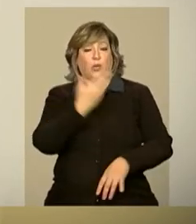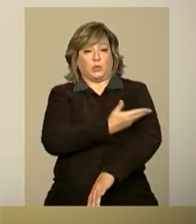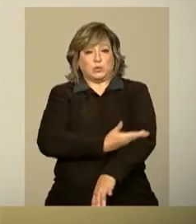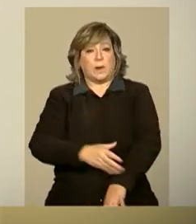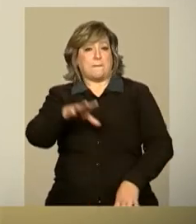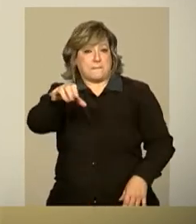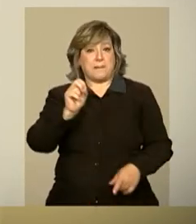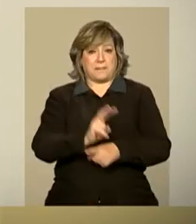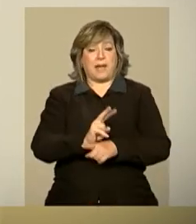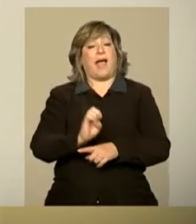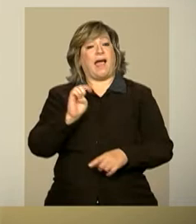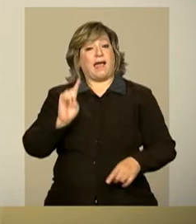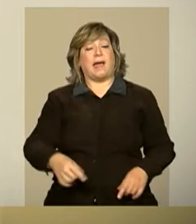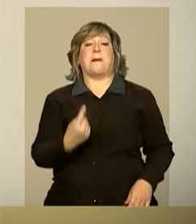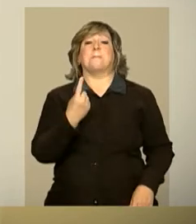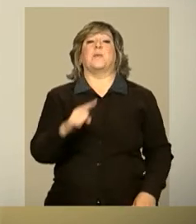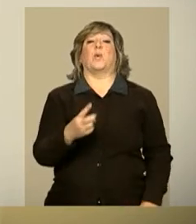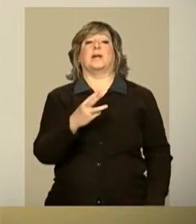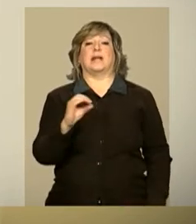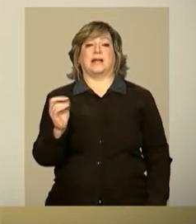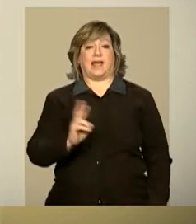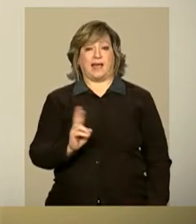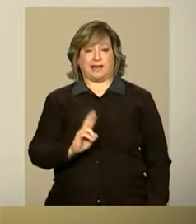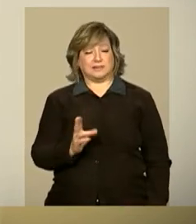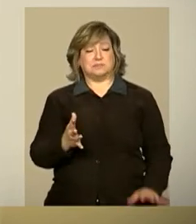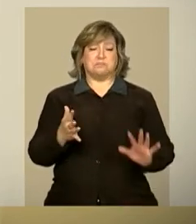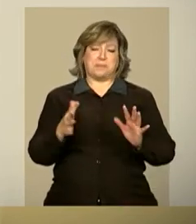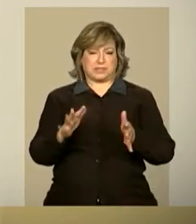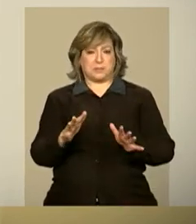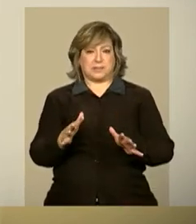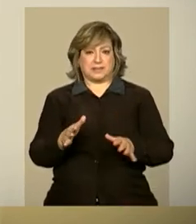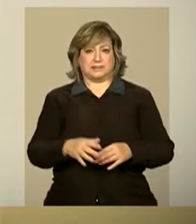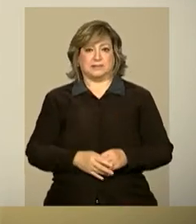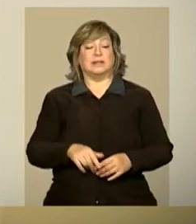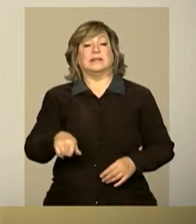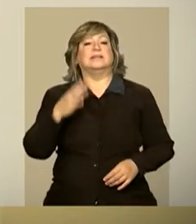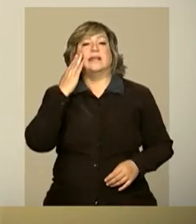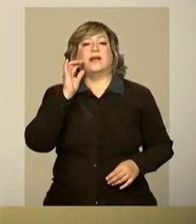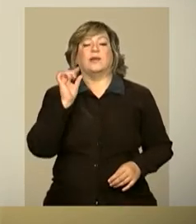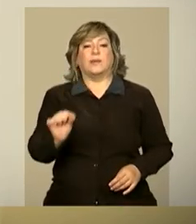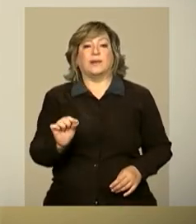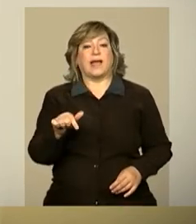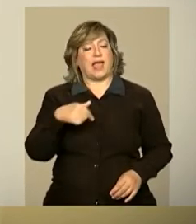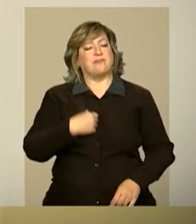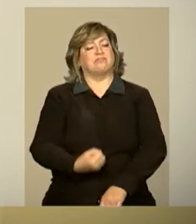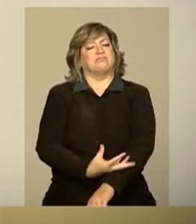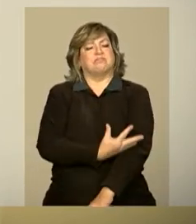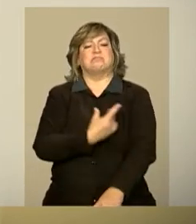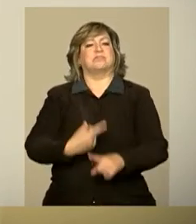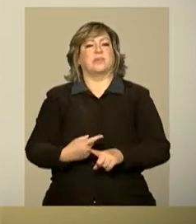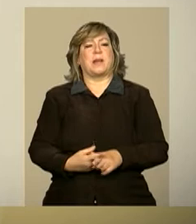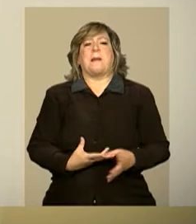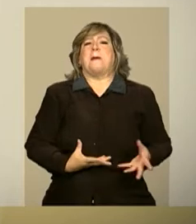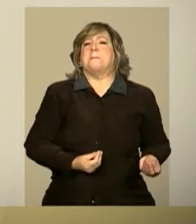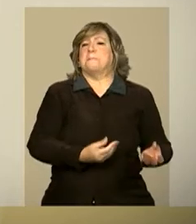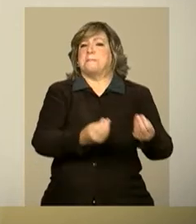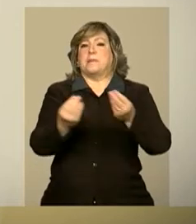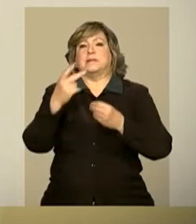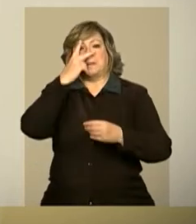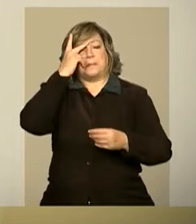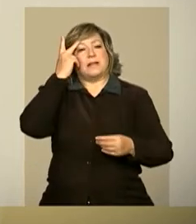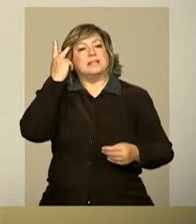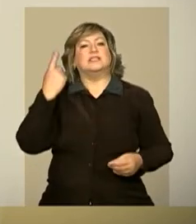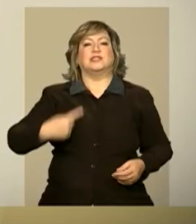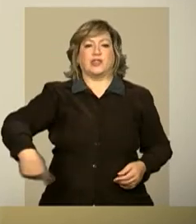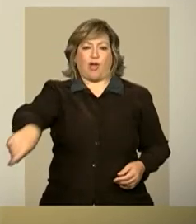pegado emprestado é de 1.300 reais aproximadamente e sabe uma coisa me emociona é que muitas dessas